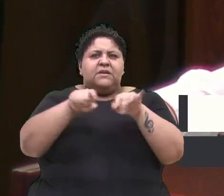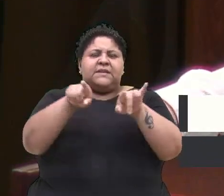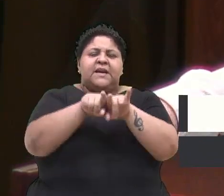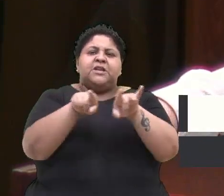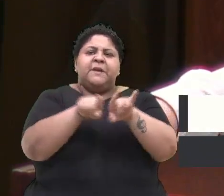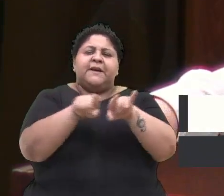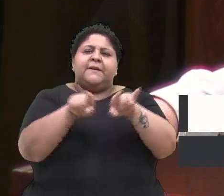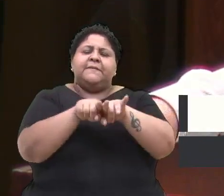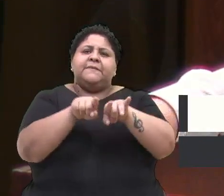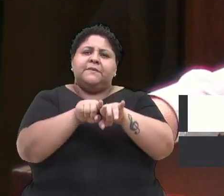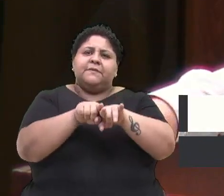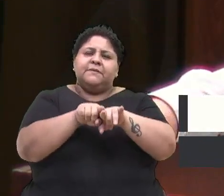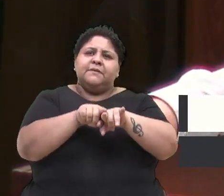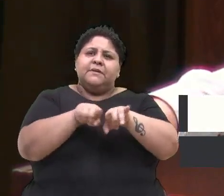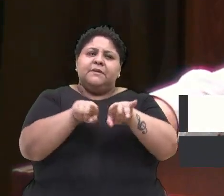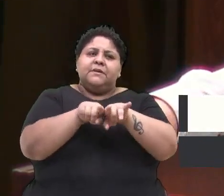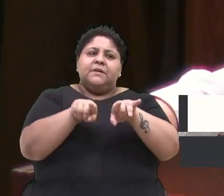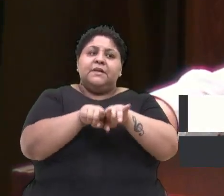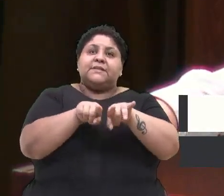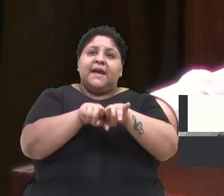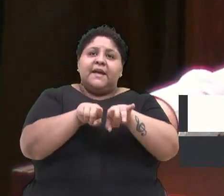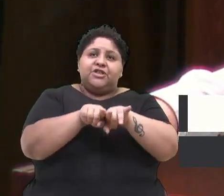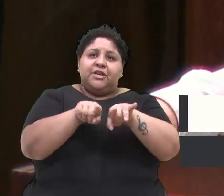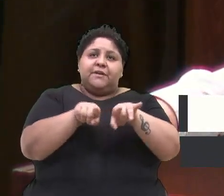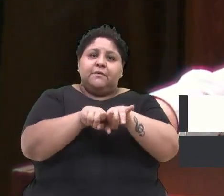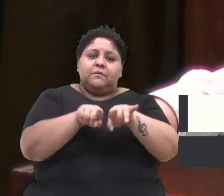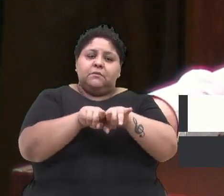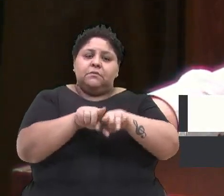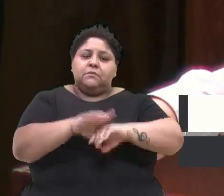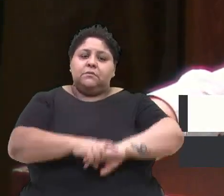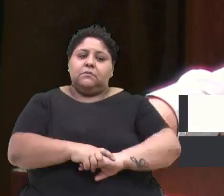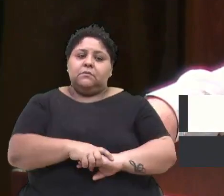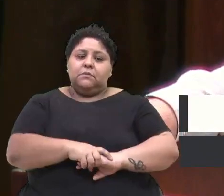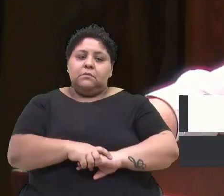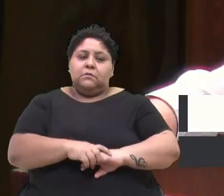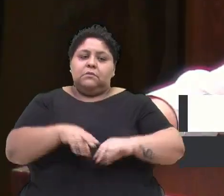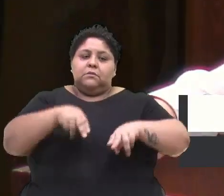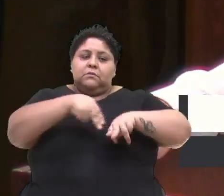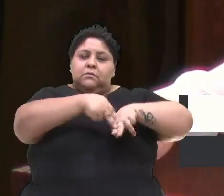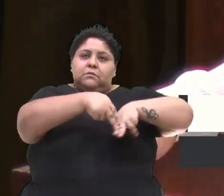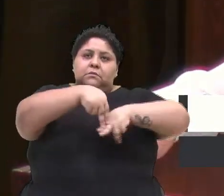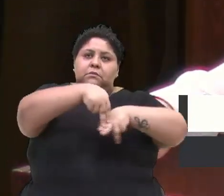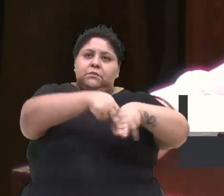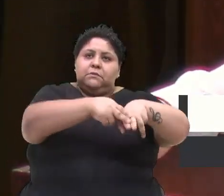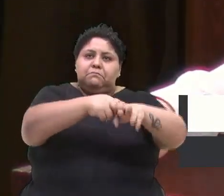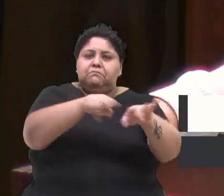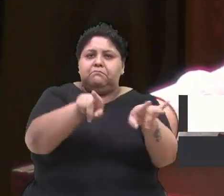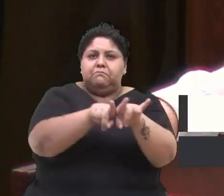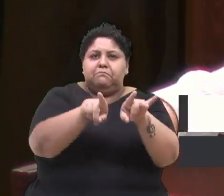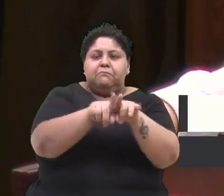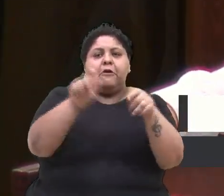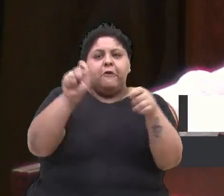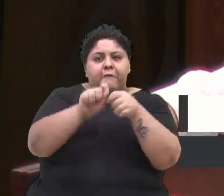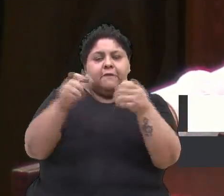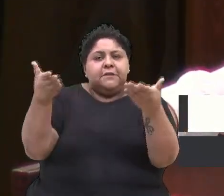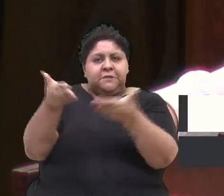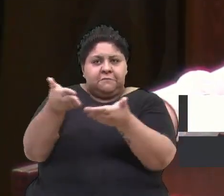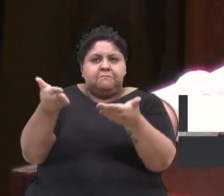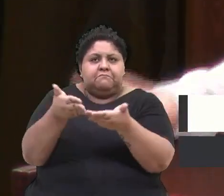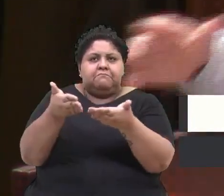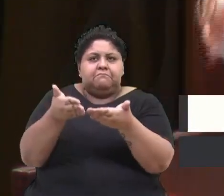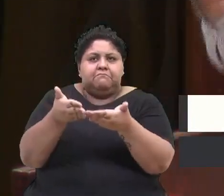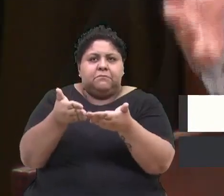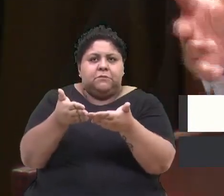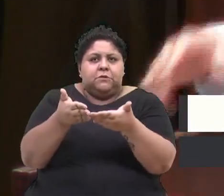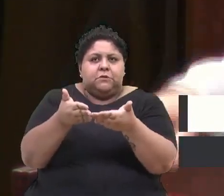adquiriu o projeto, só que o projeto ficou muito caro, né? Não pôde ser executado. Então, nós vamos fazer uma pista,